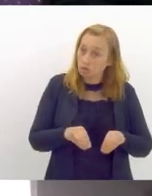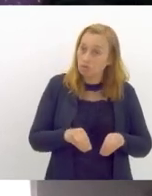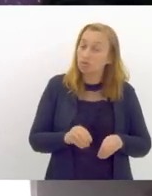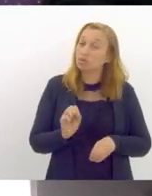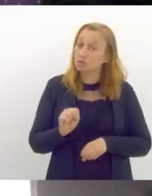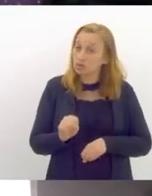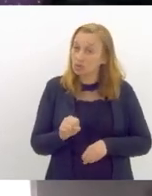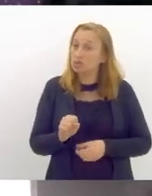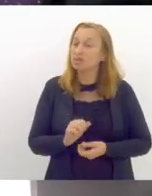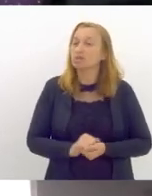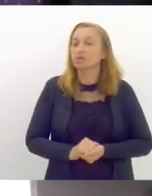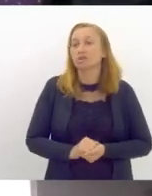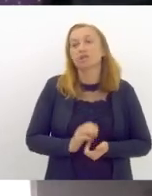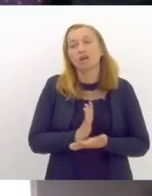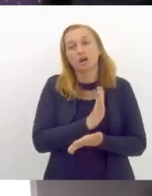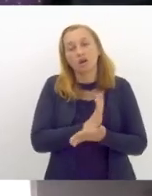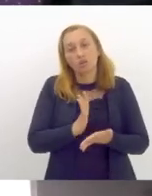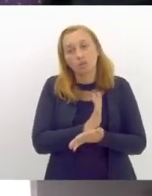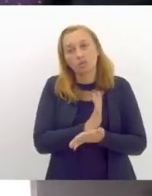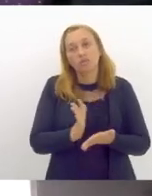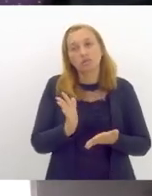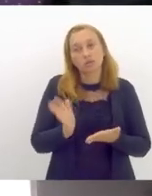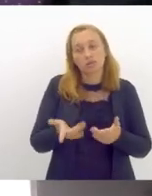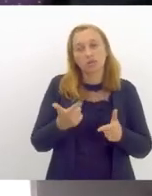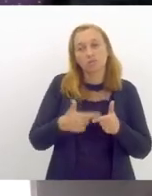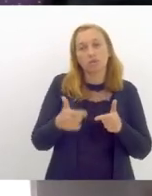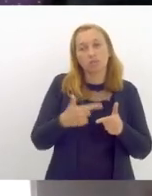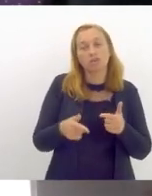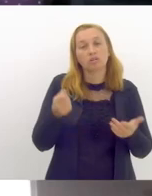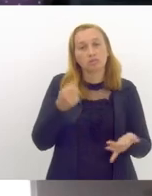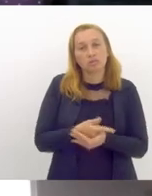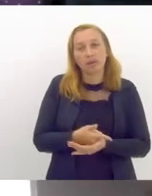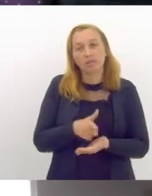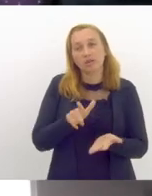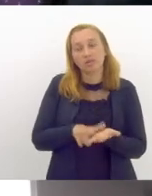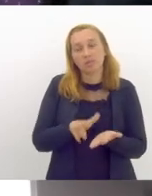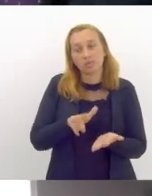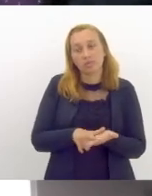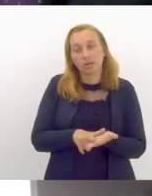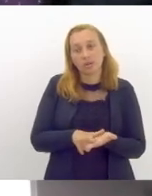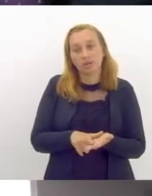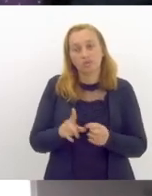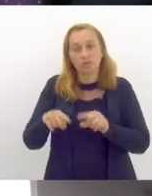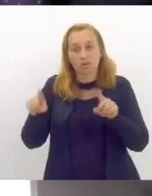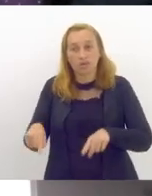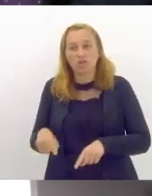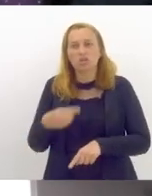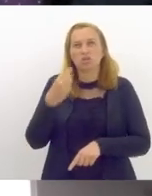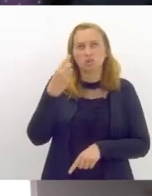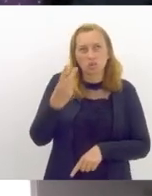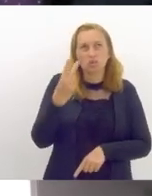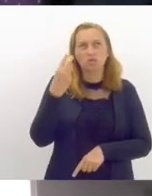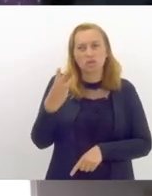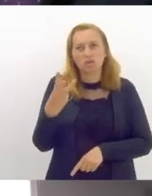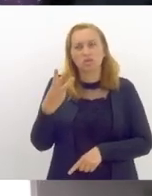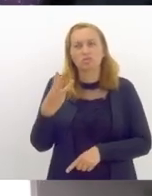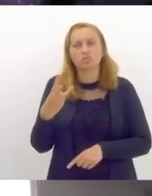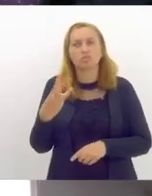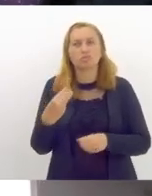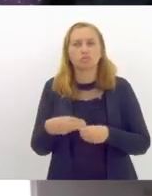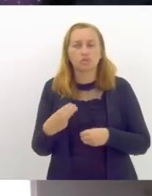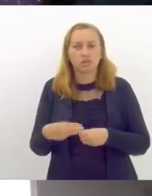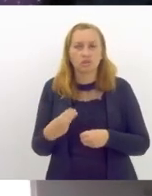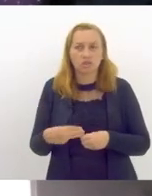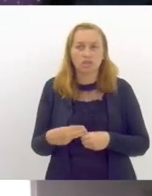é caos alguns já estão um problema de pagamento de folha tenho notícia que é o 2 ou 3 municípios já estão com problemas né